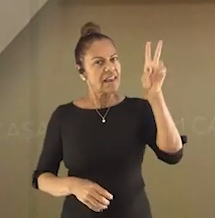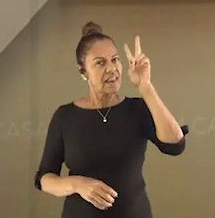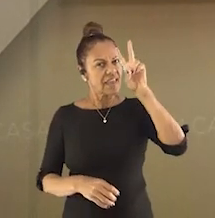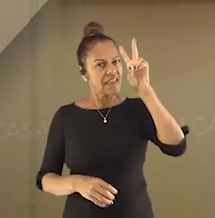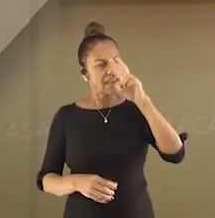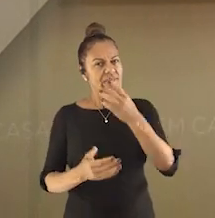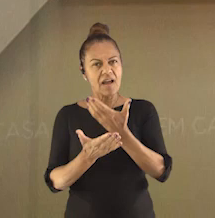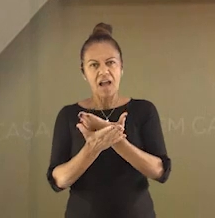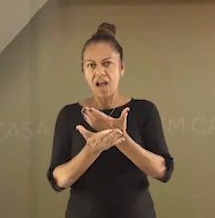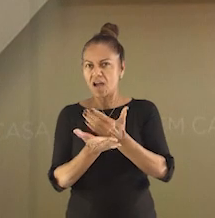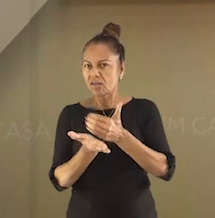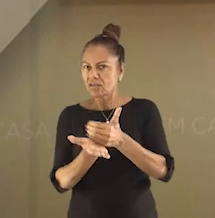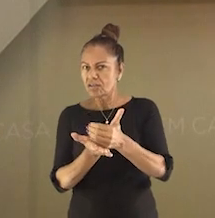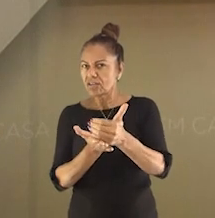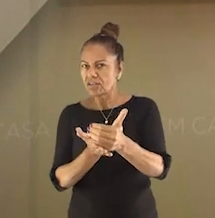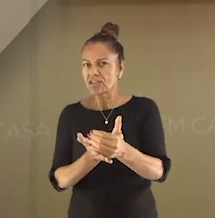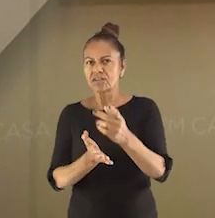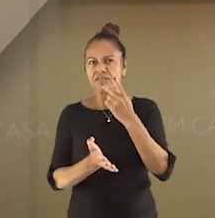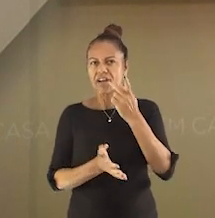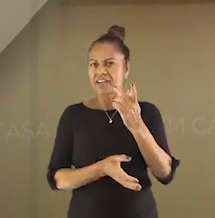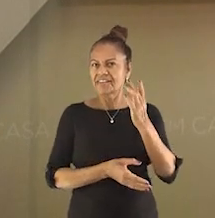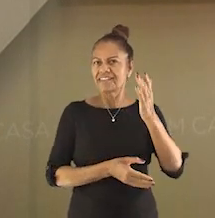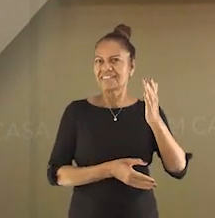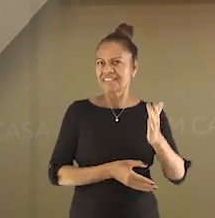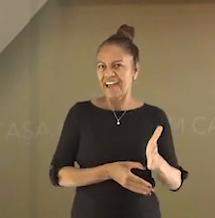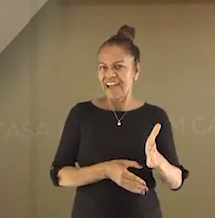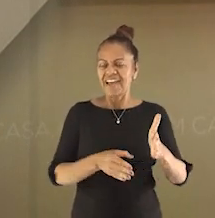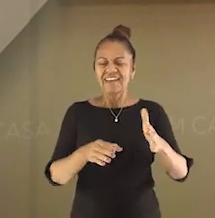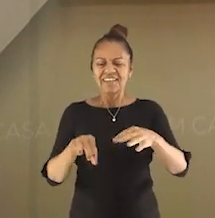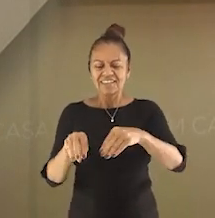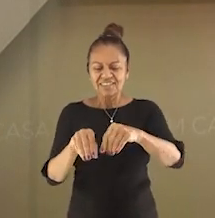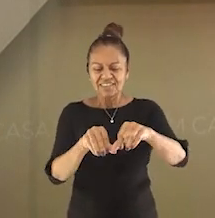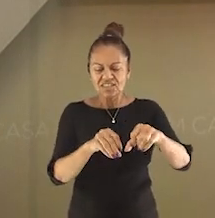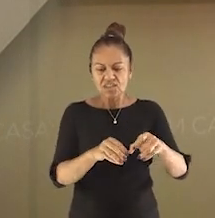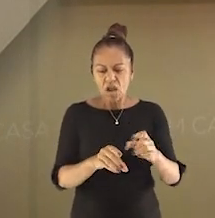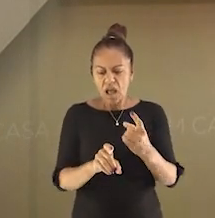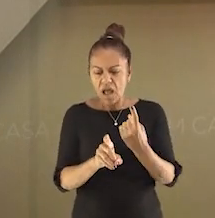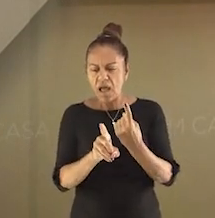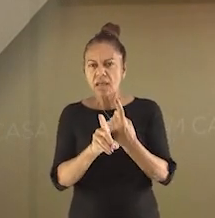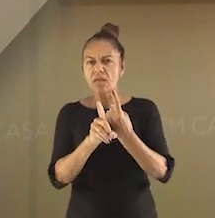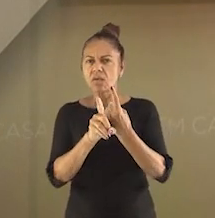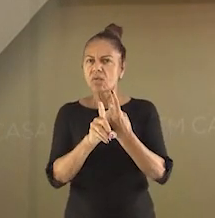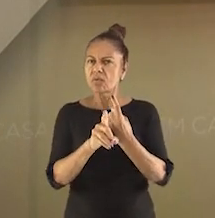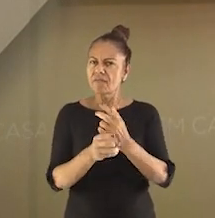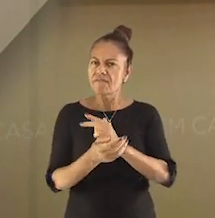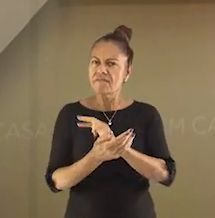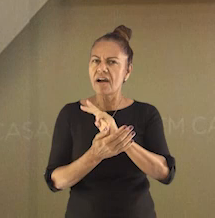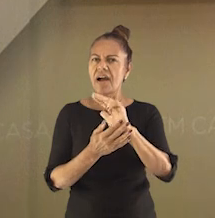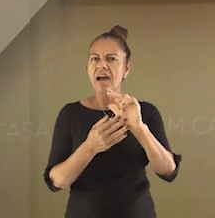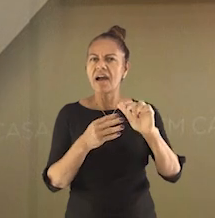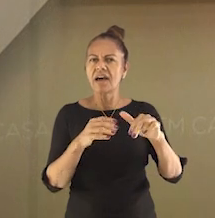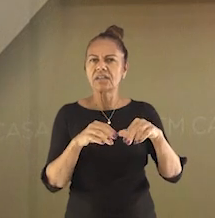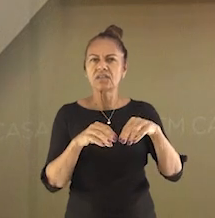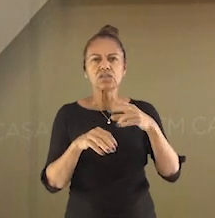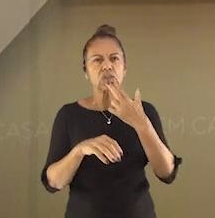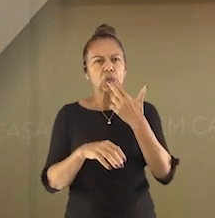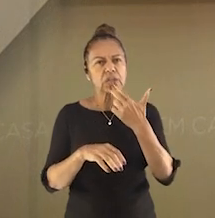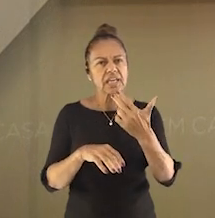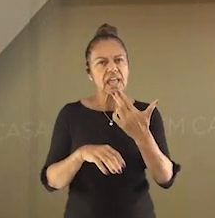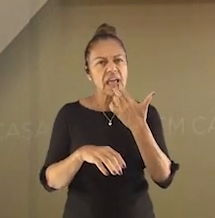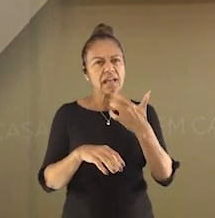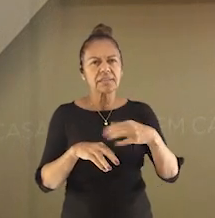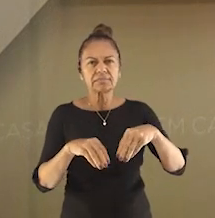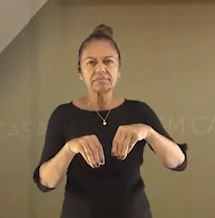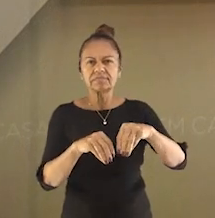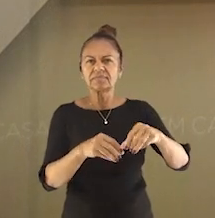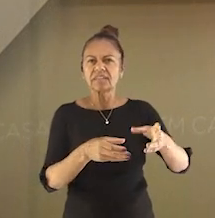dos vegetais. E vocês lembram que no início da aula falei que no solo são encontrados